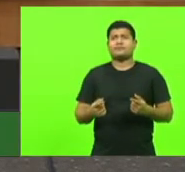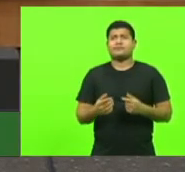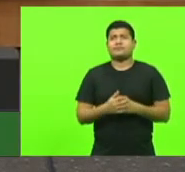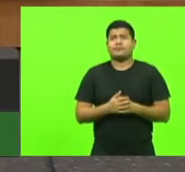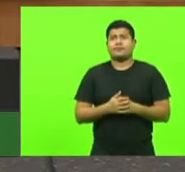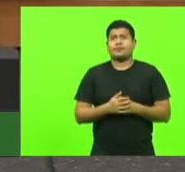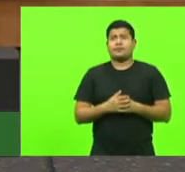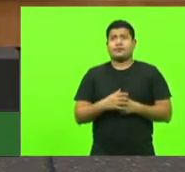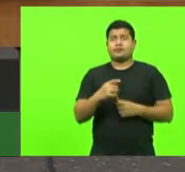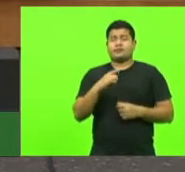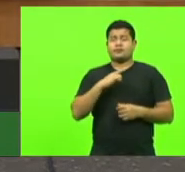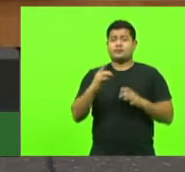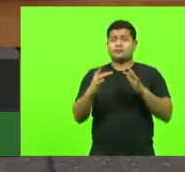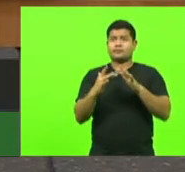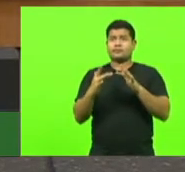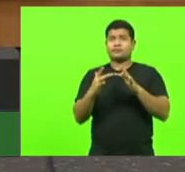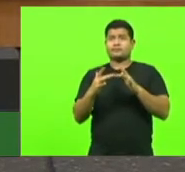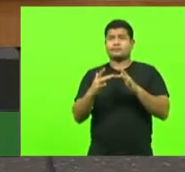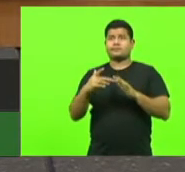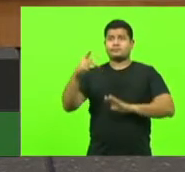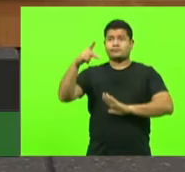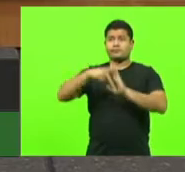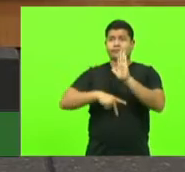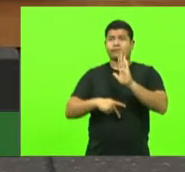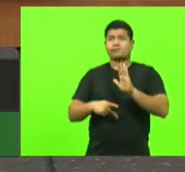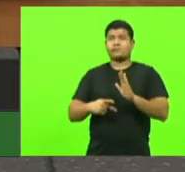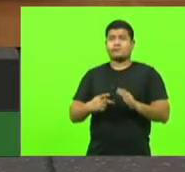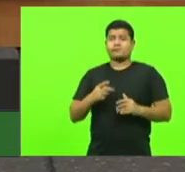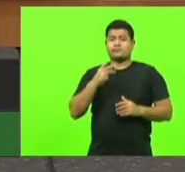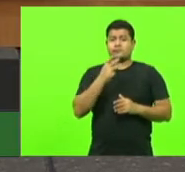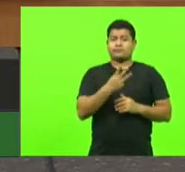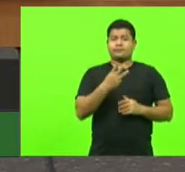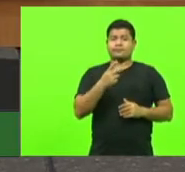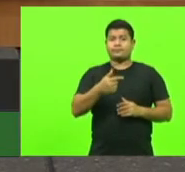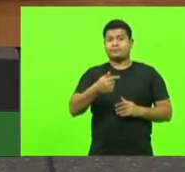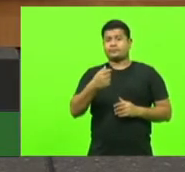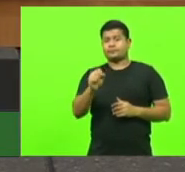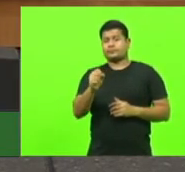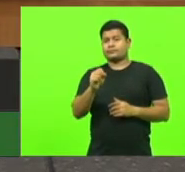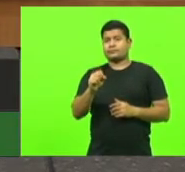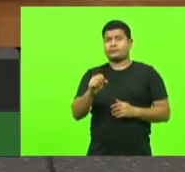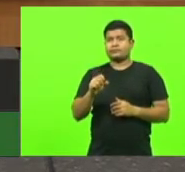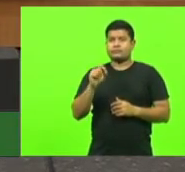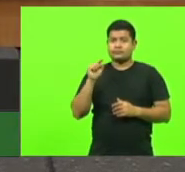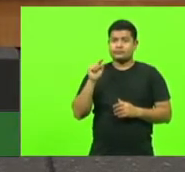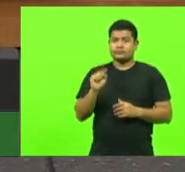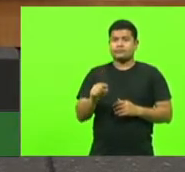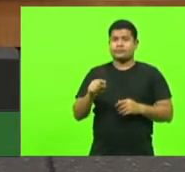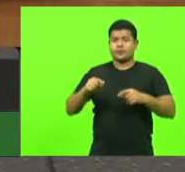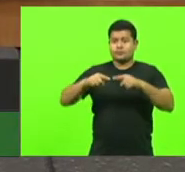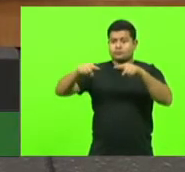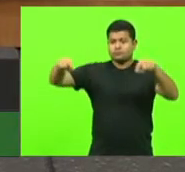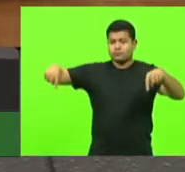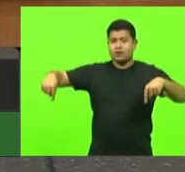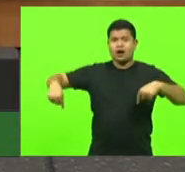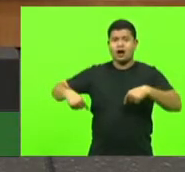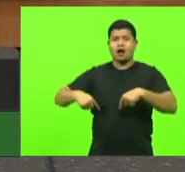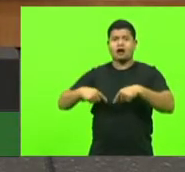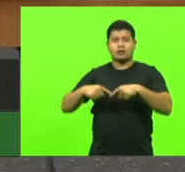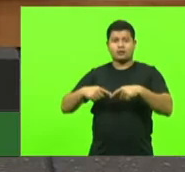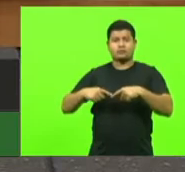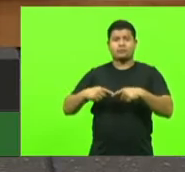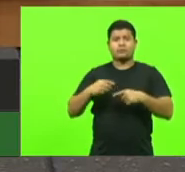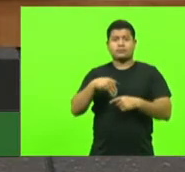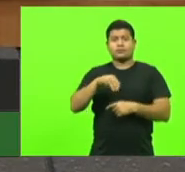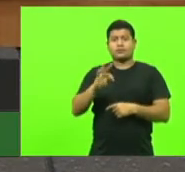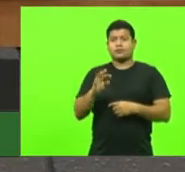quando tive contato com o projeto, são 378 mil metros quadrados em que o Estado doa